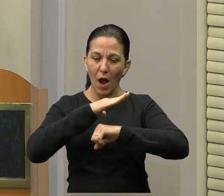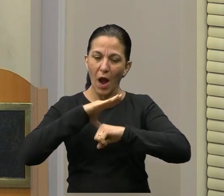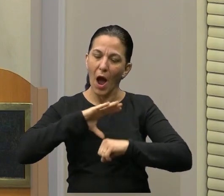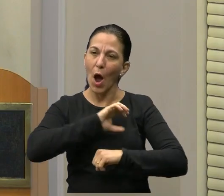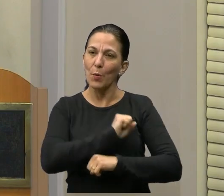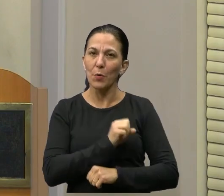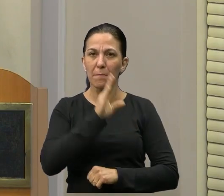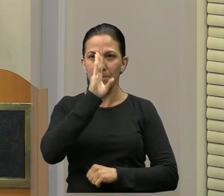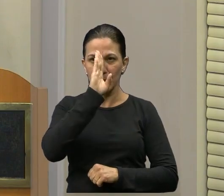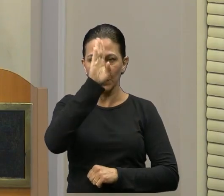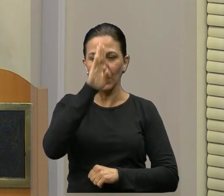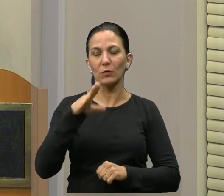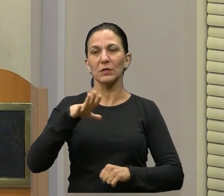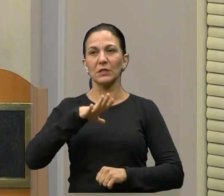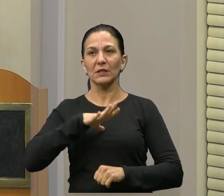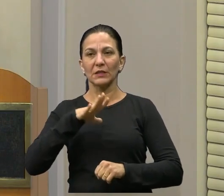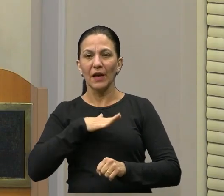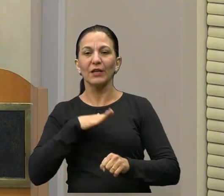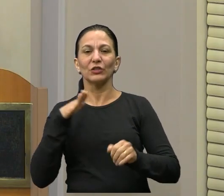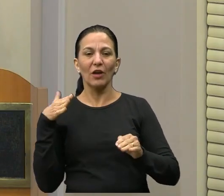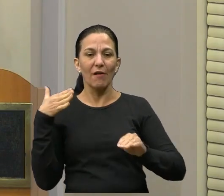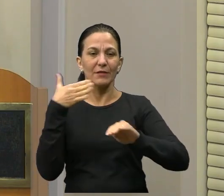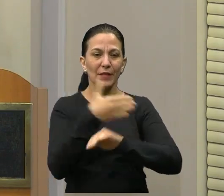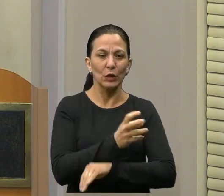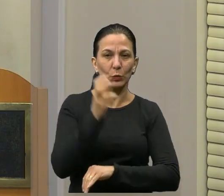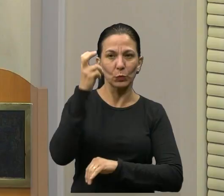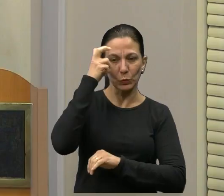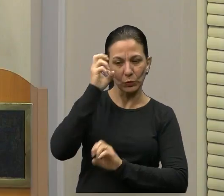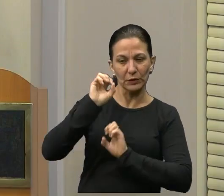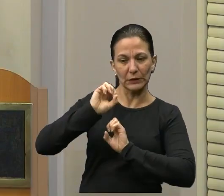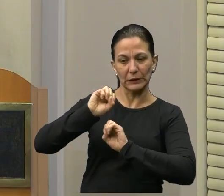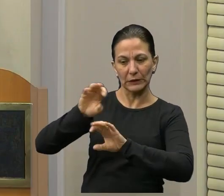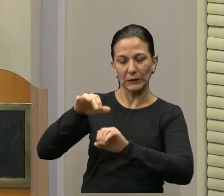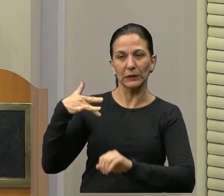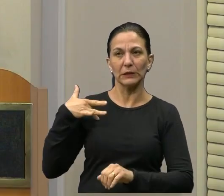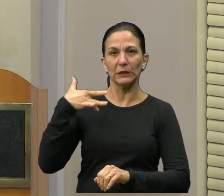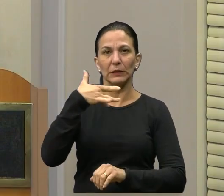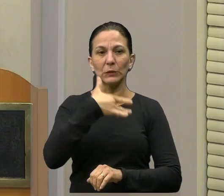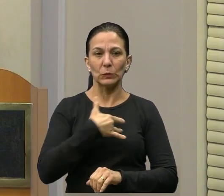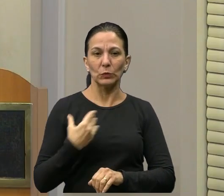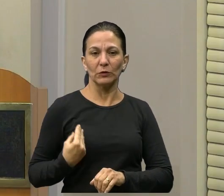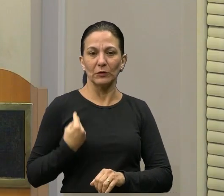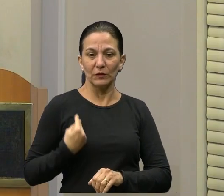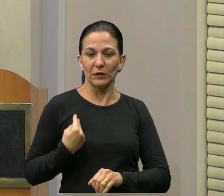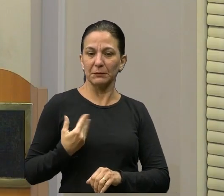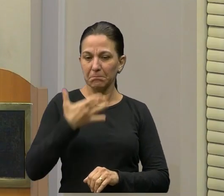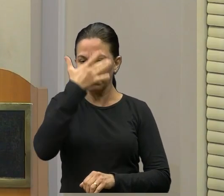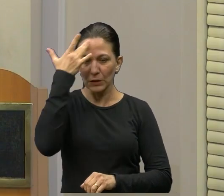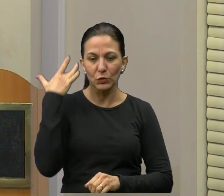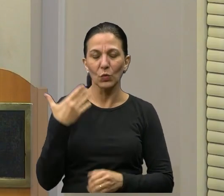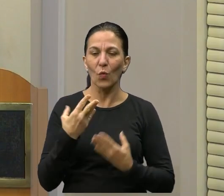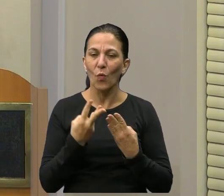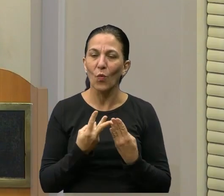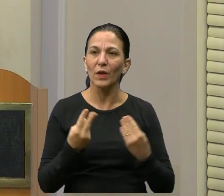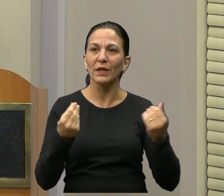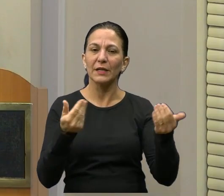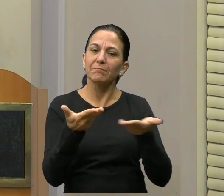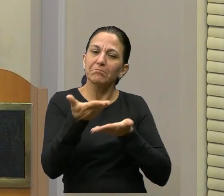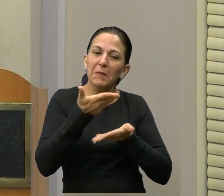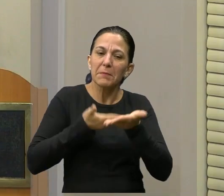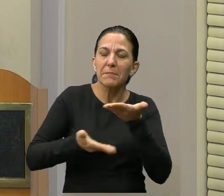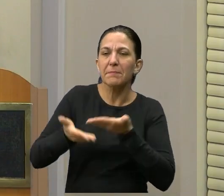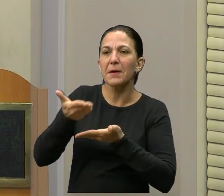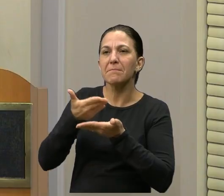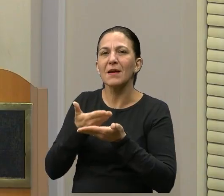é a cidade, a defesa do acesso à cultura, à educação, à saúde, o bem viver dos moradores, e que nossas relações pessoais